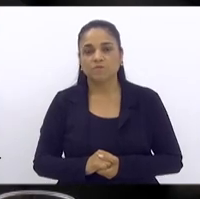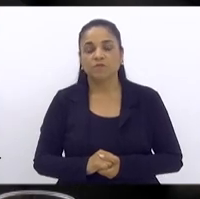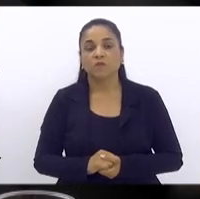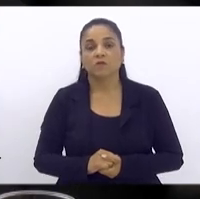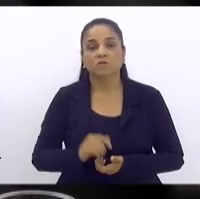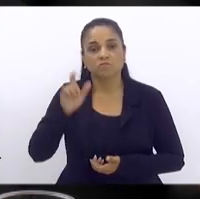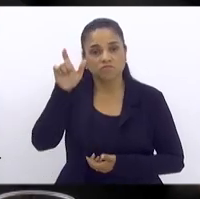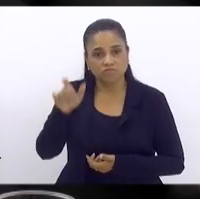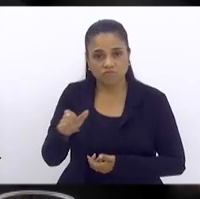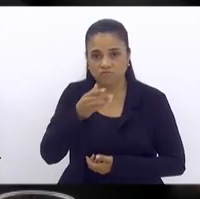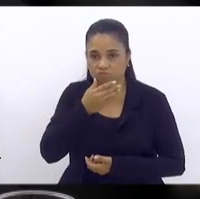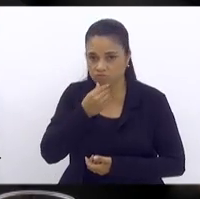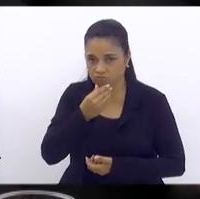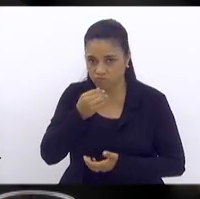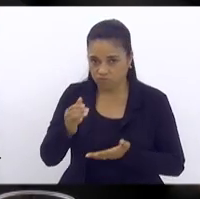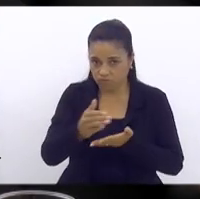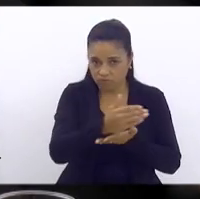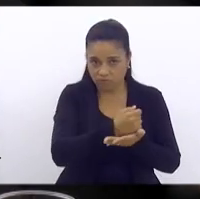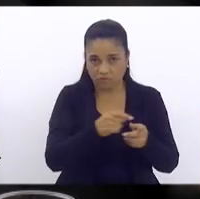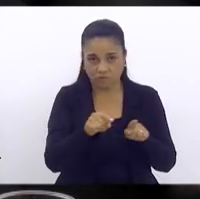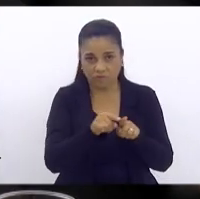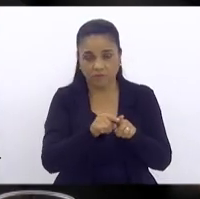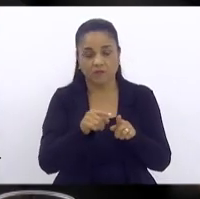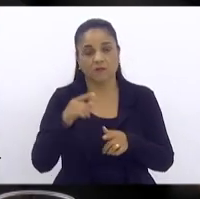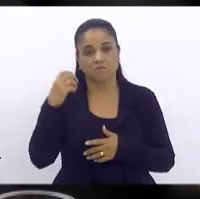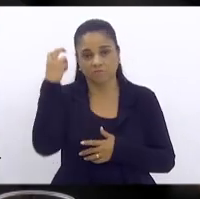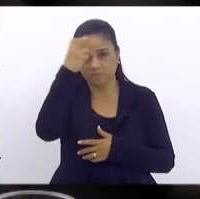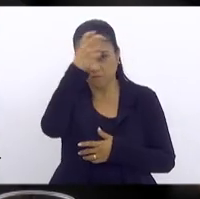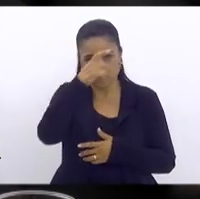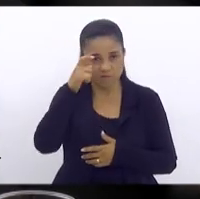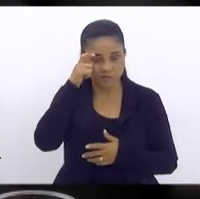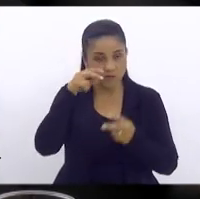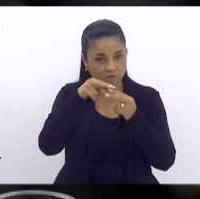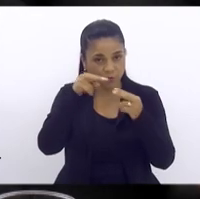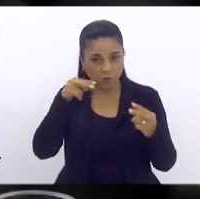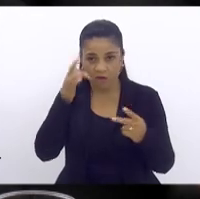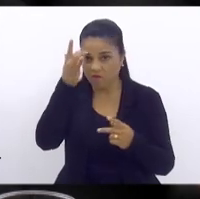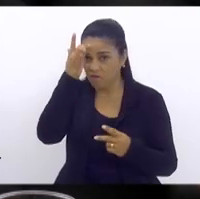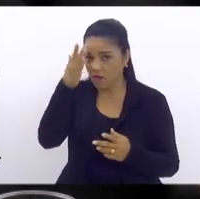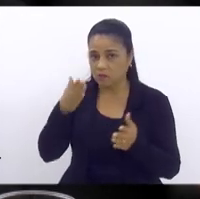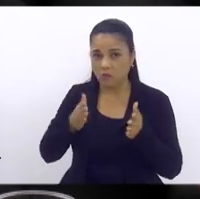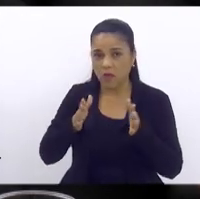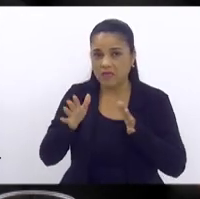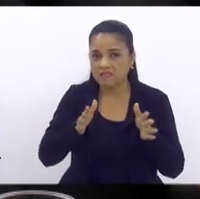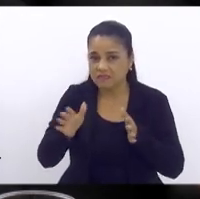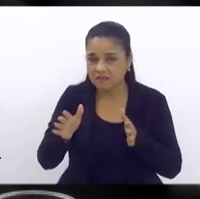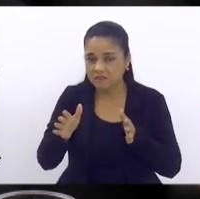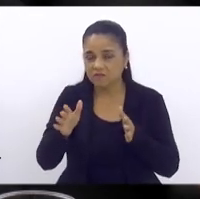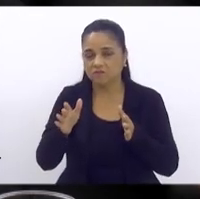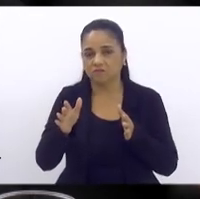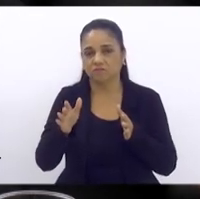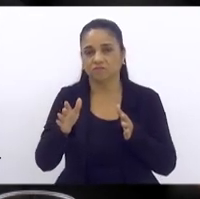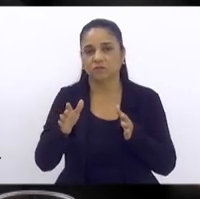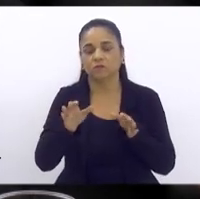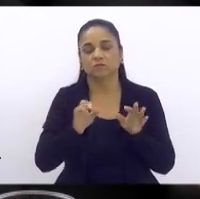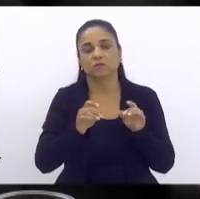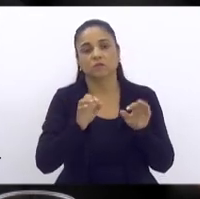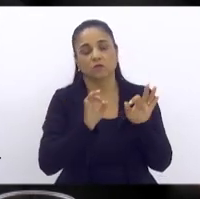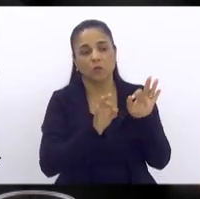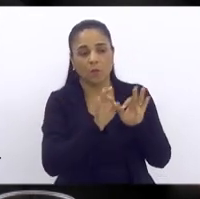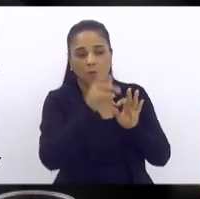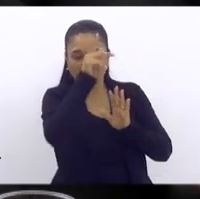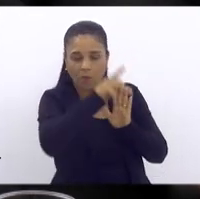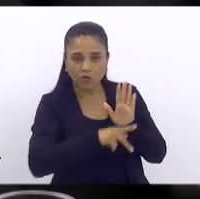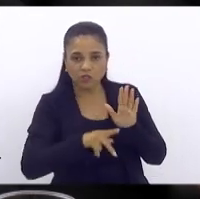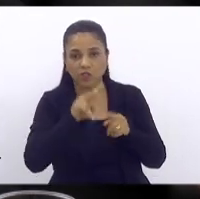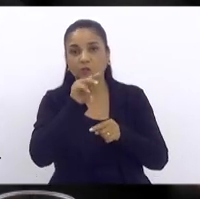agressor. Hoje a gente não tem, porque o Maré da Penha Virtual, ele é para ser de fácil acesso, ele é uma versão bem inicial do nosso projeto maior de